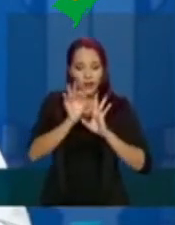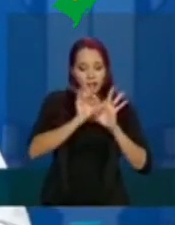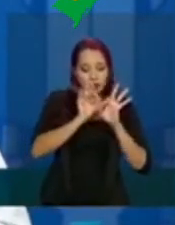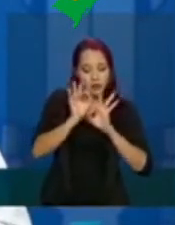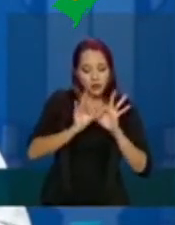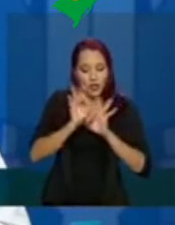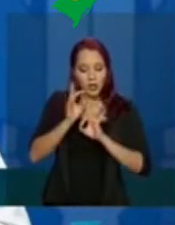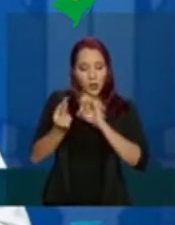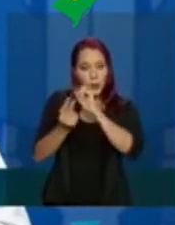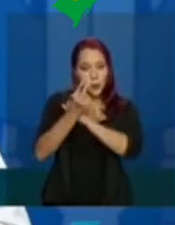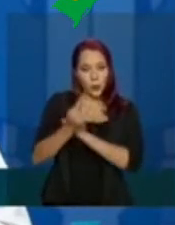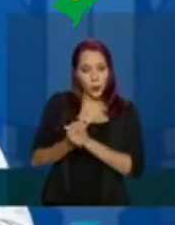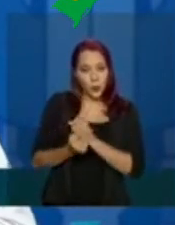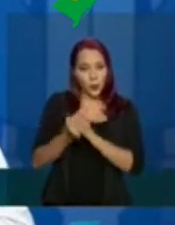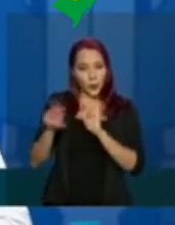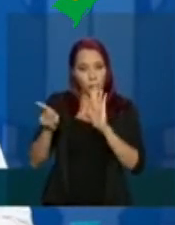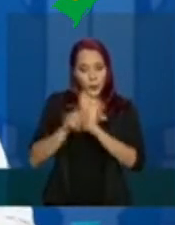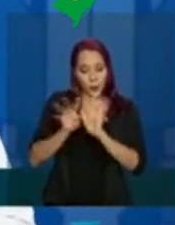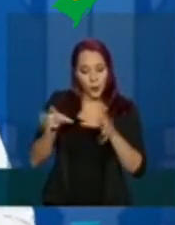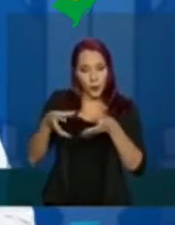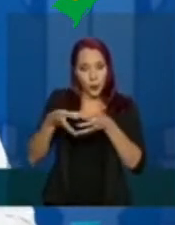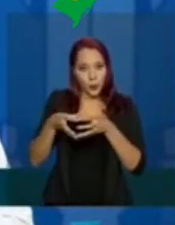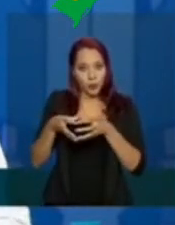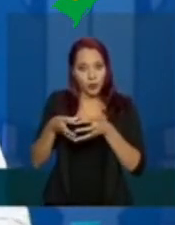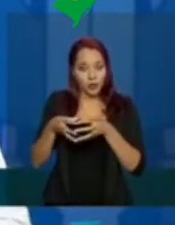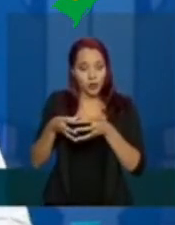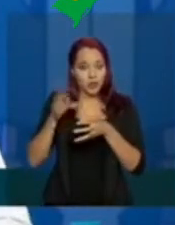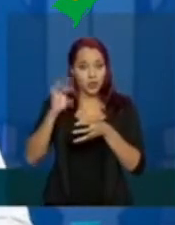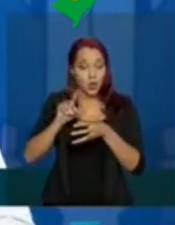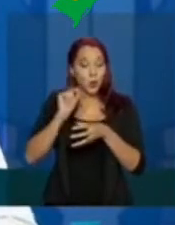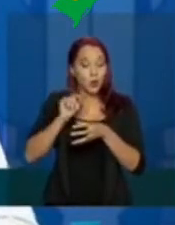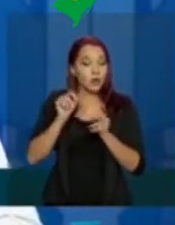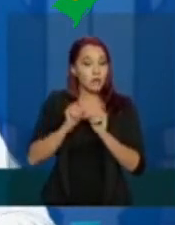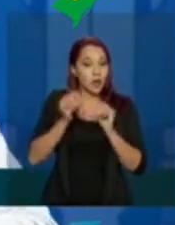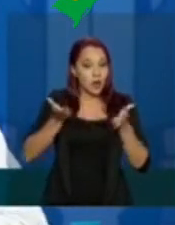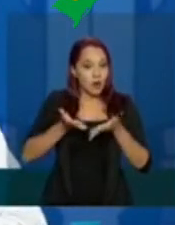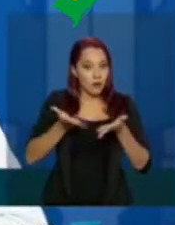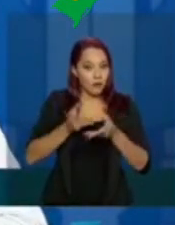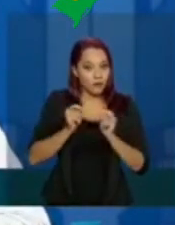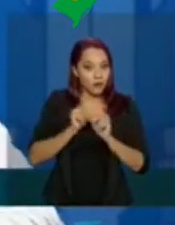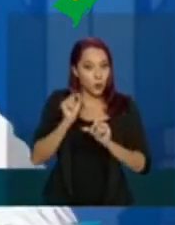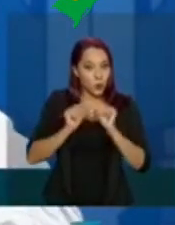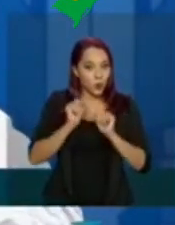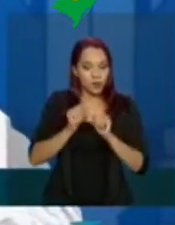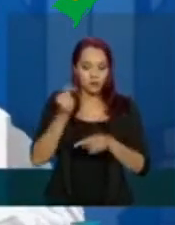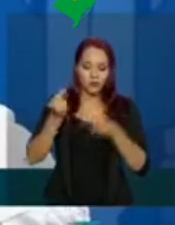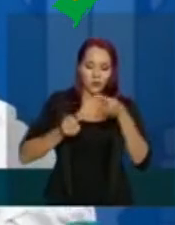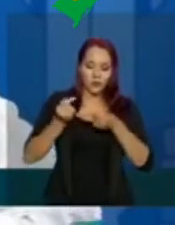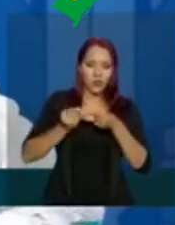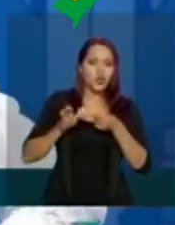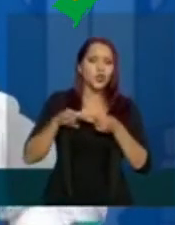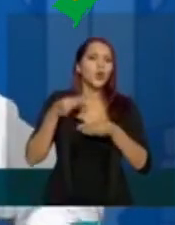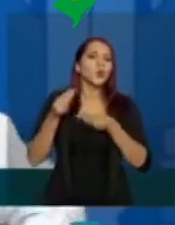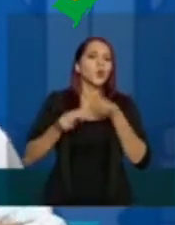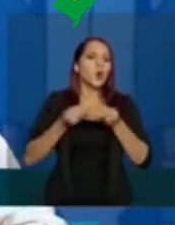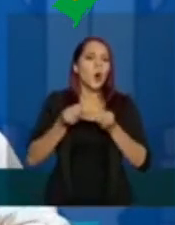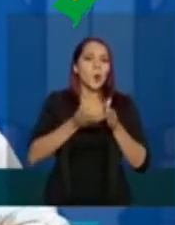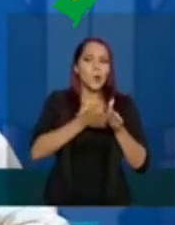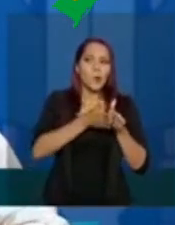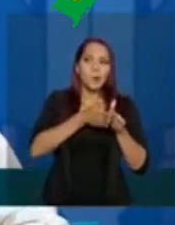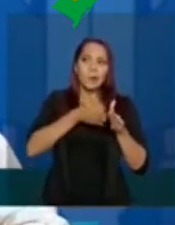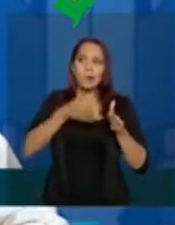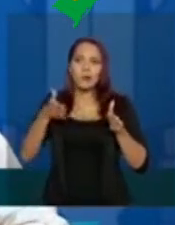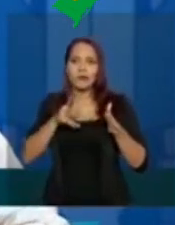nossa imunidade coletiva. O que a gente tem feito agora é discutir com qual velocidade